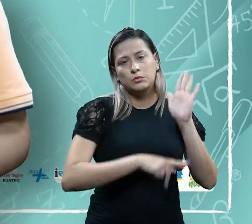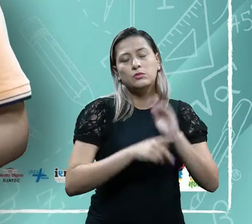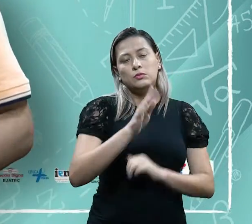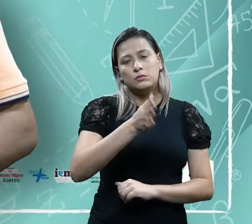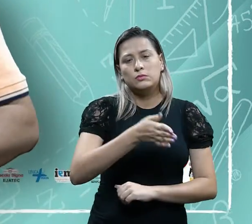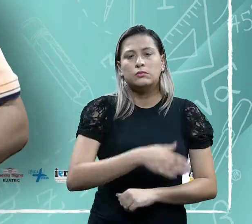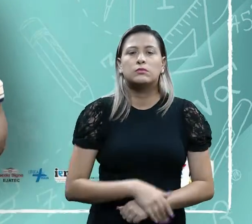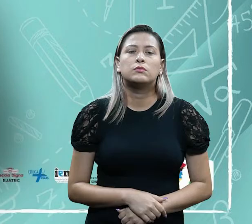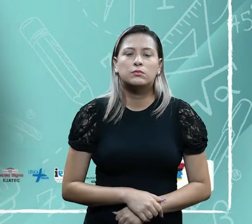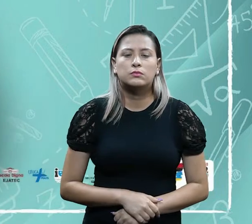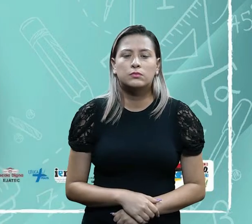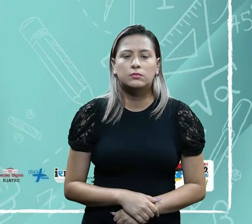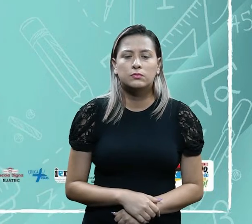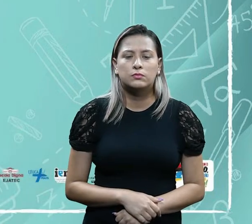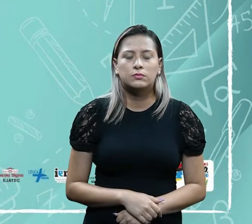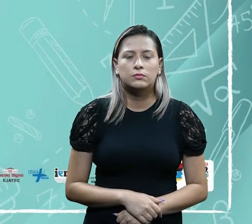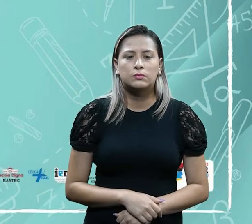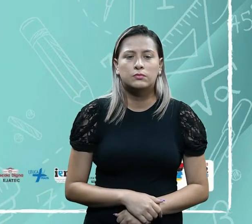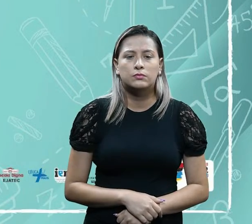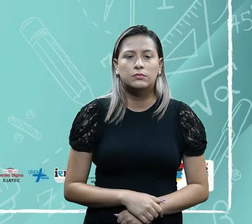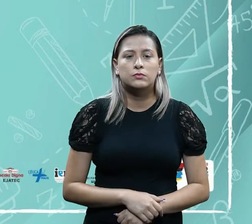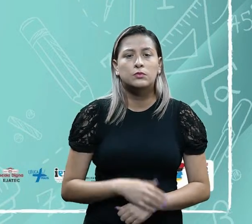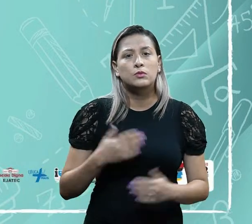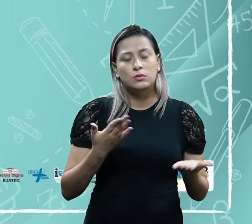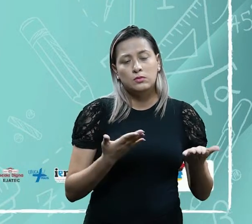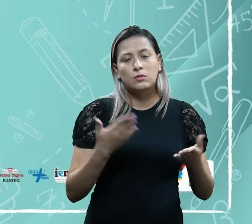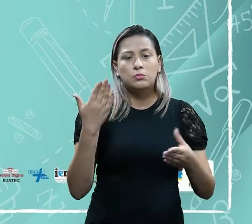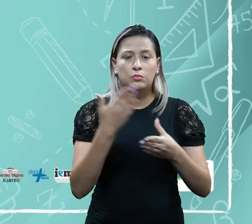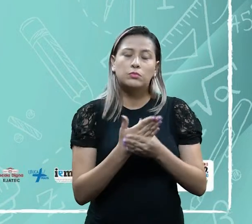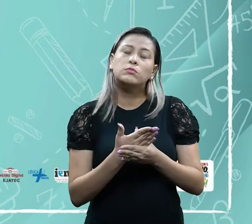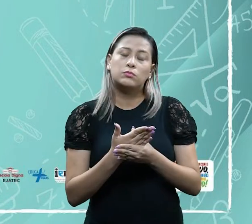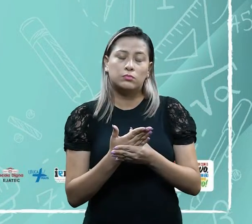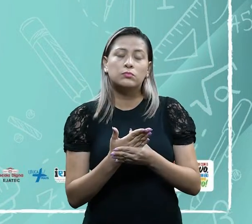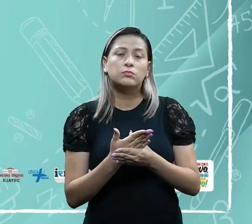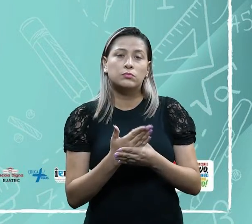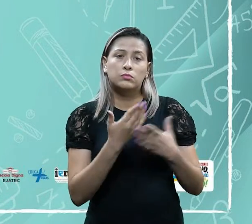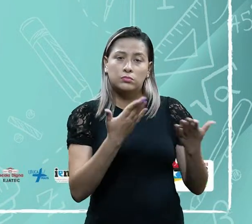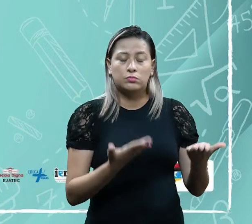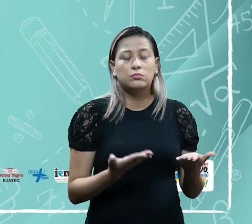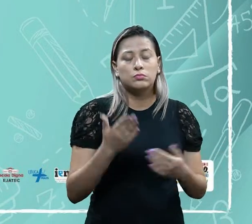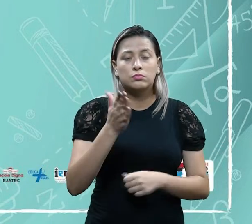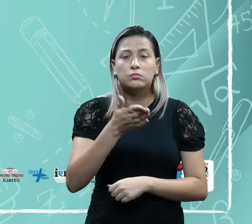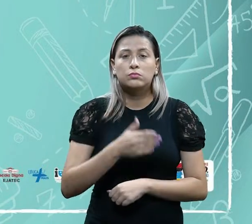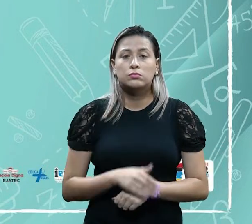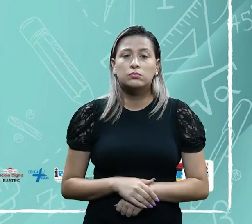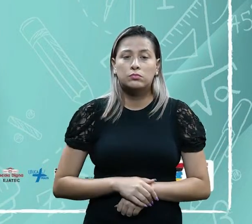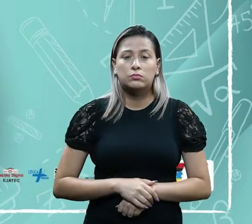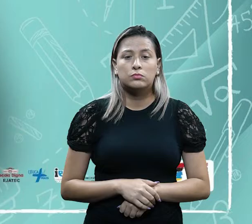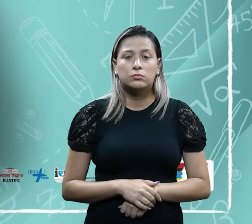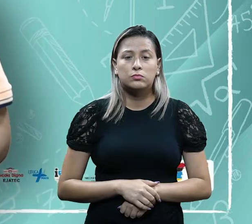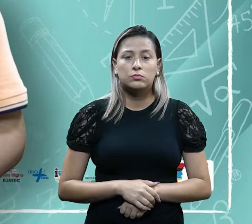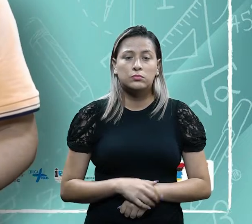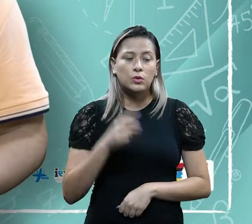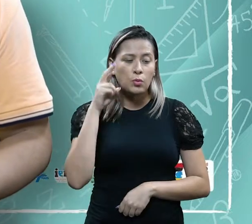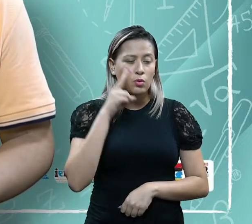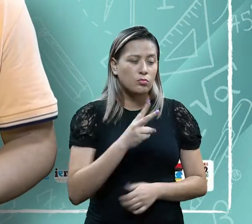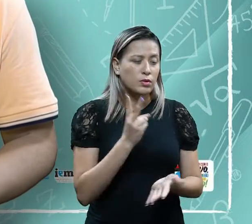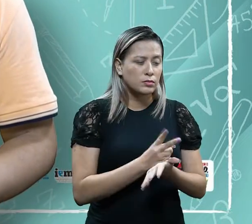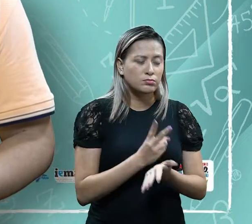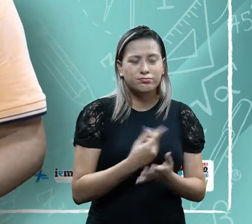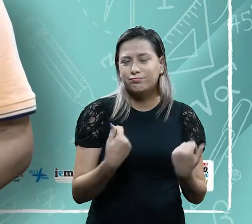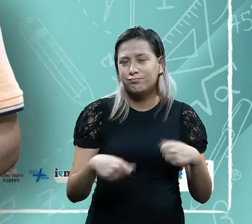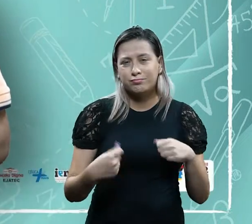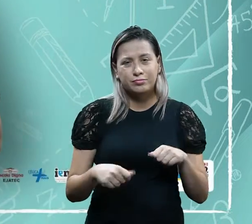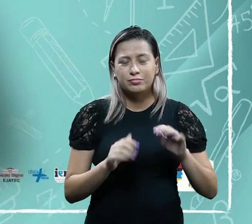estava trabalhando, aquele meu processo. Então, eu não tenho mais a necessidade de fazer tantas consultas a esse